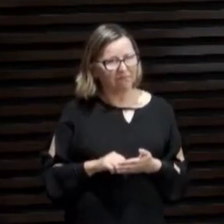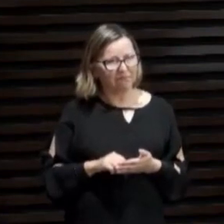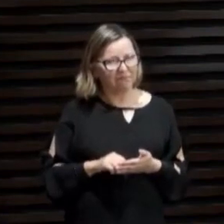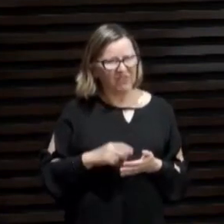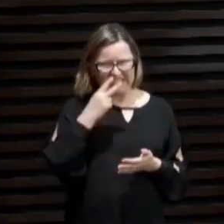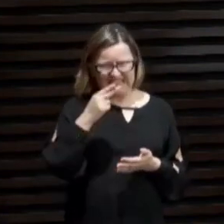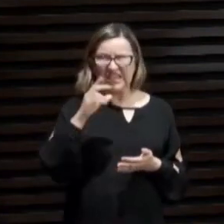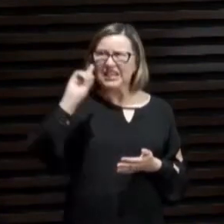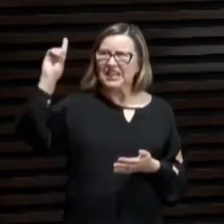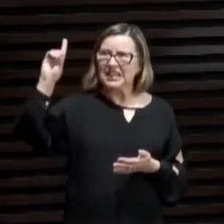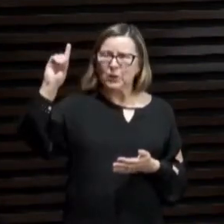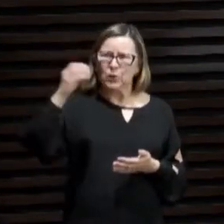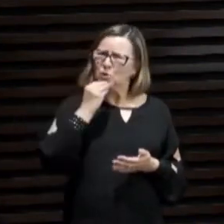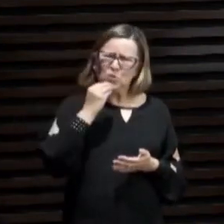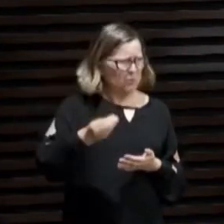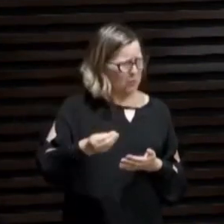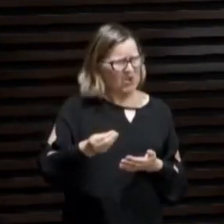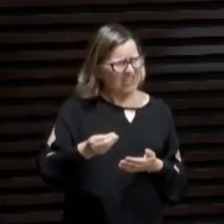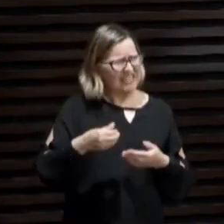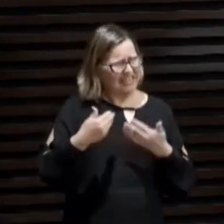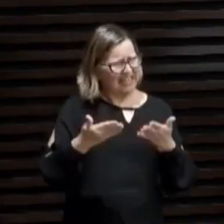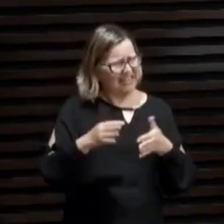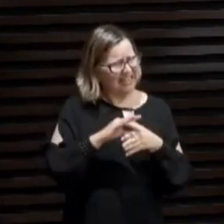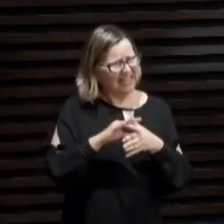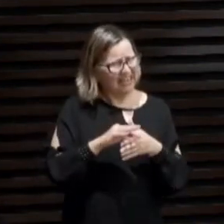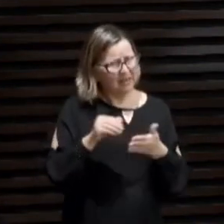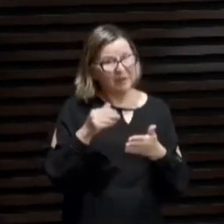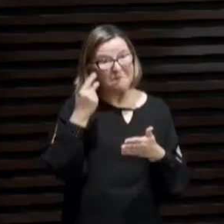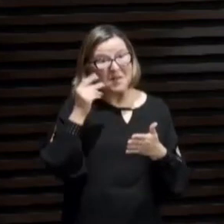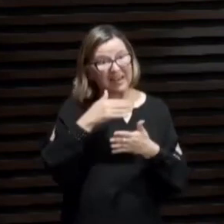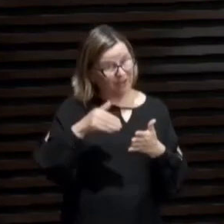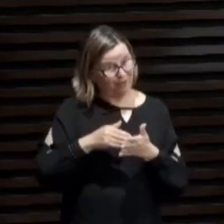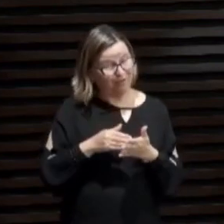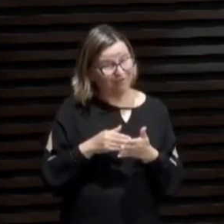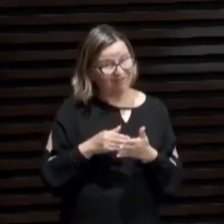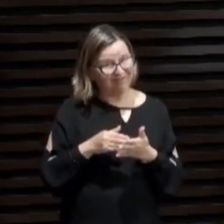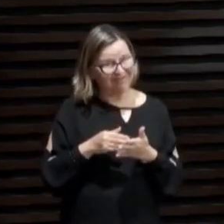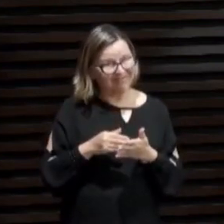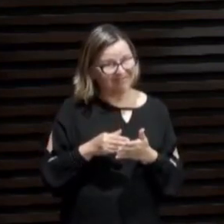Agora mesmo verás, se cumprirá ou não a minha palavra.